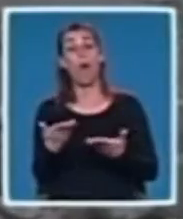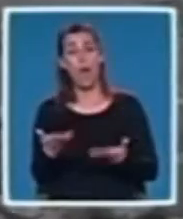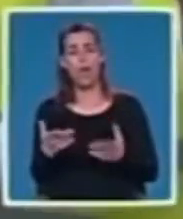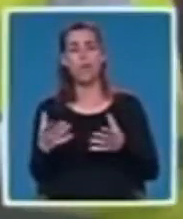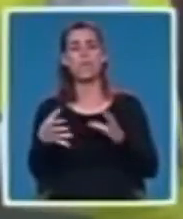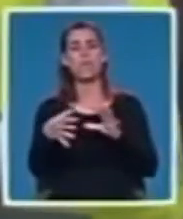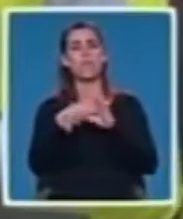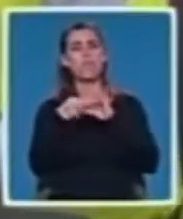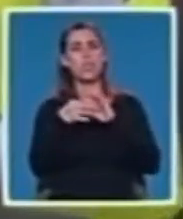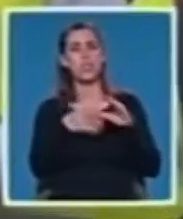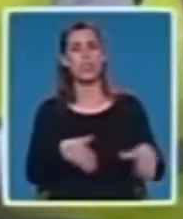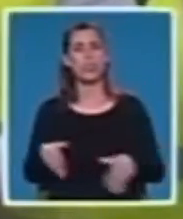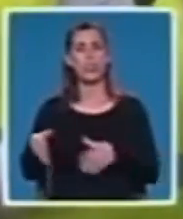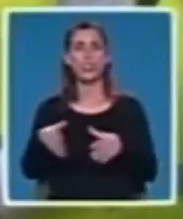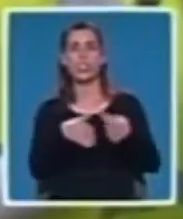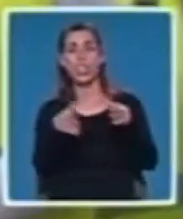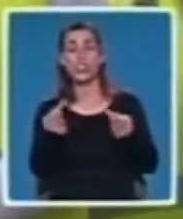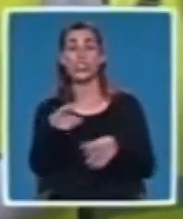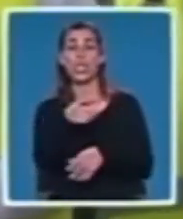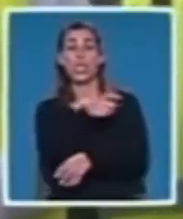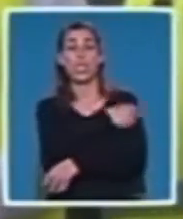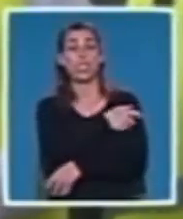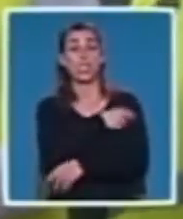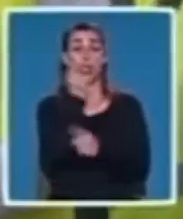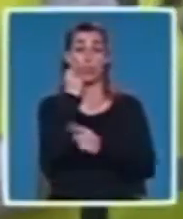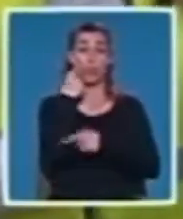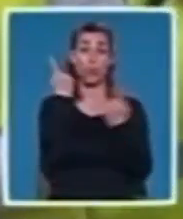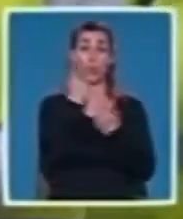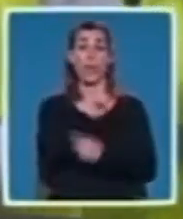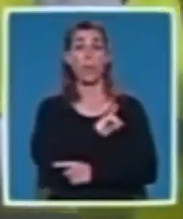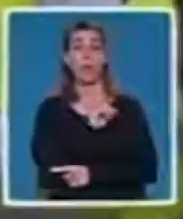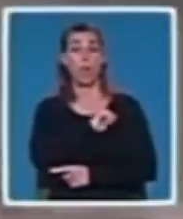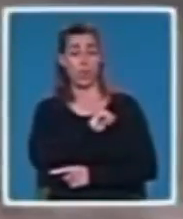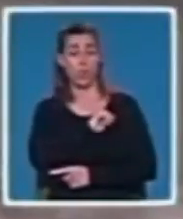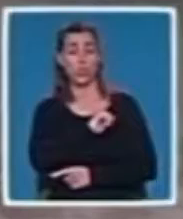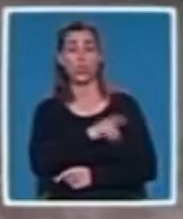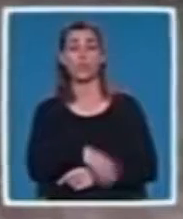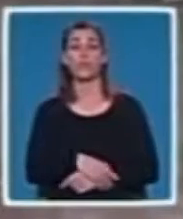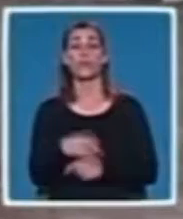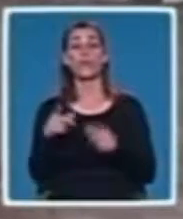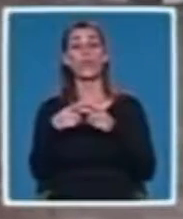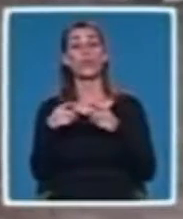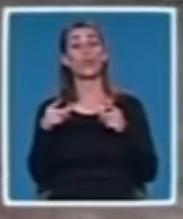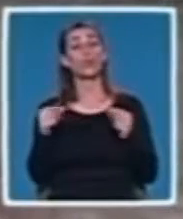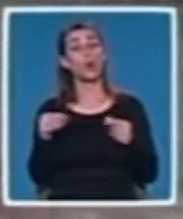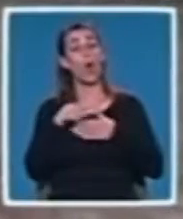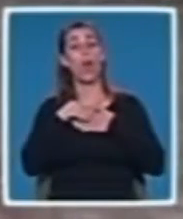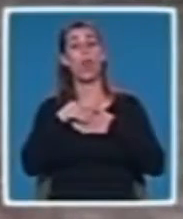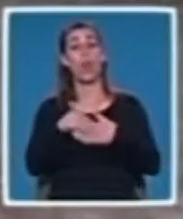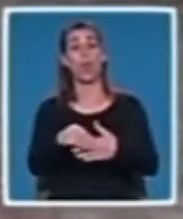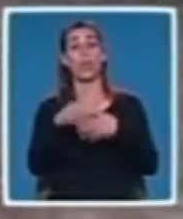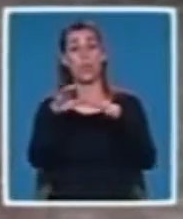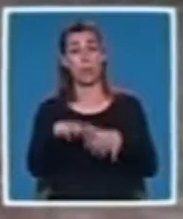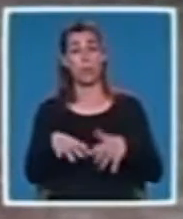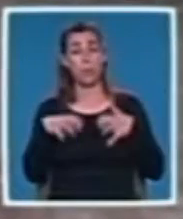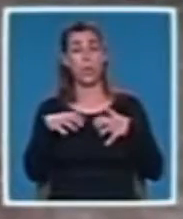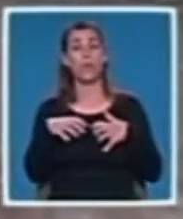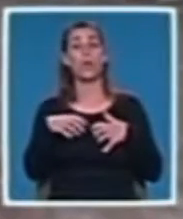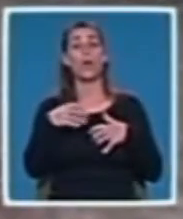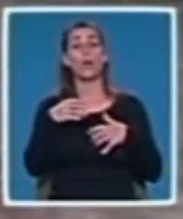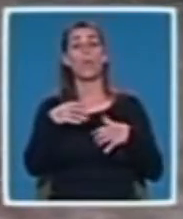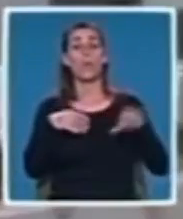parceria estratégica entre entidades públicas e privadas em são jorge o líder parlamentar do ps